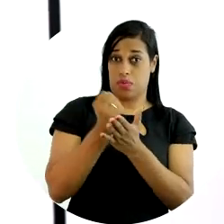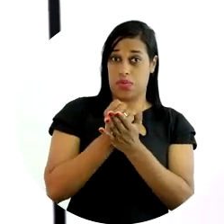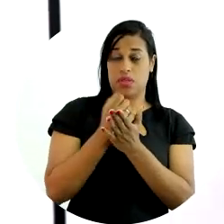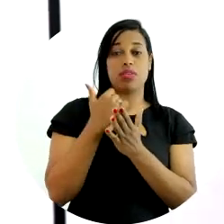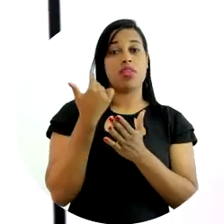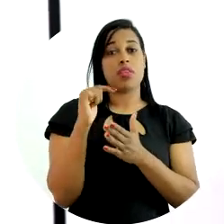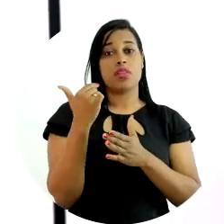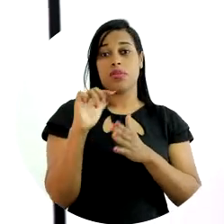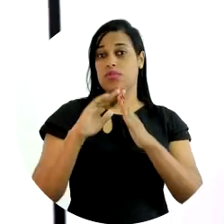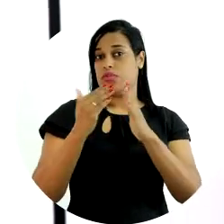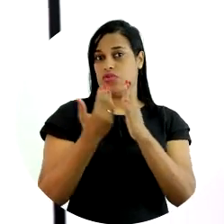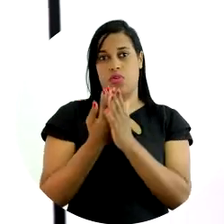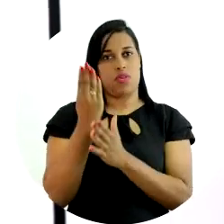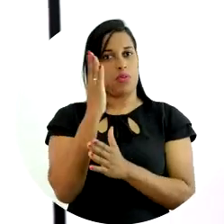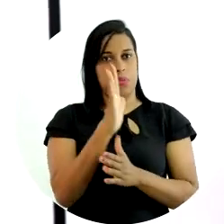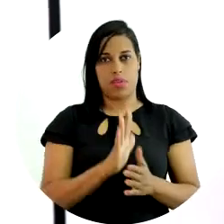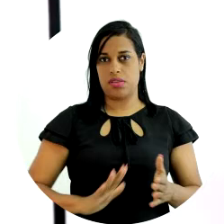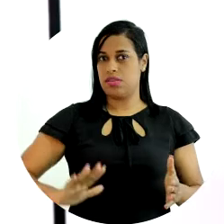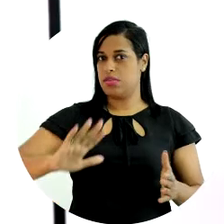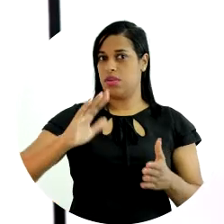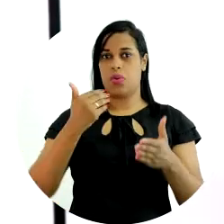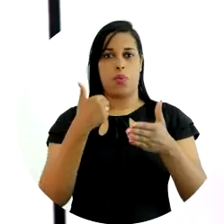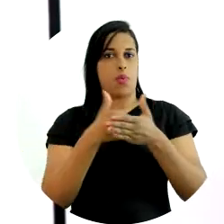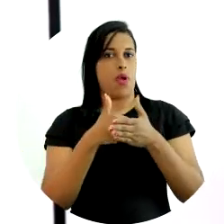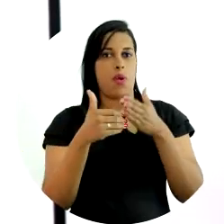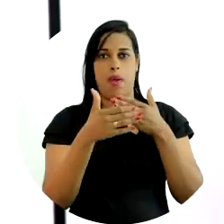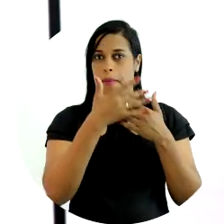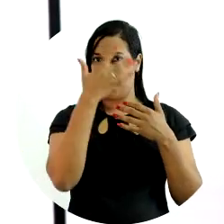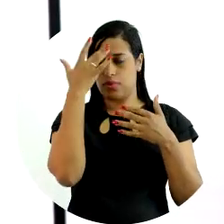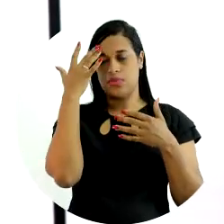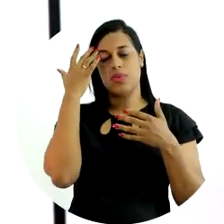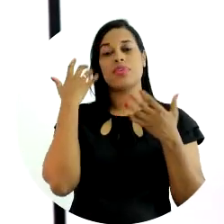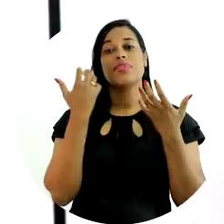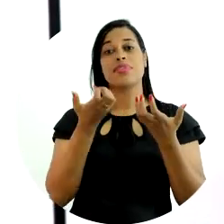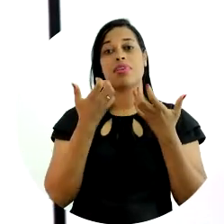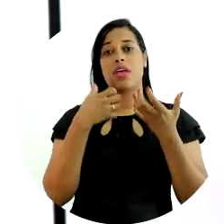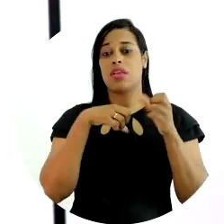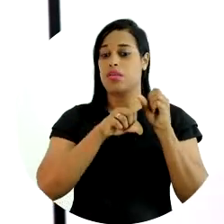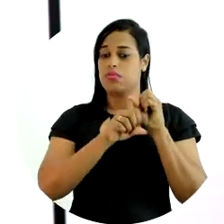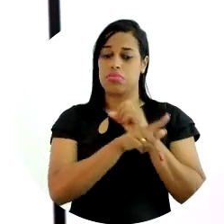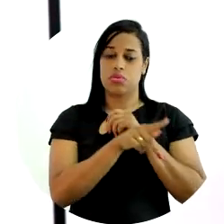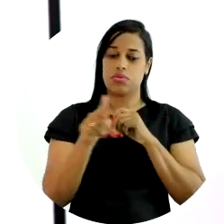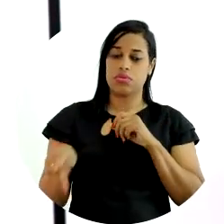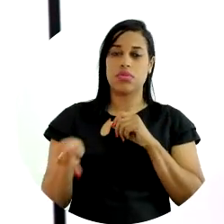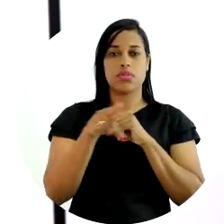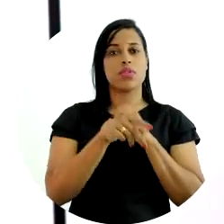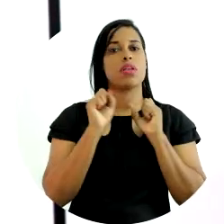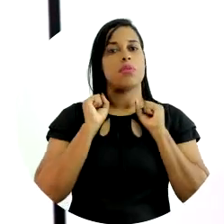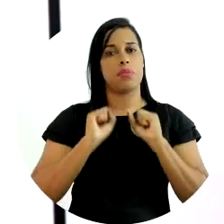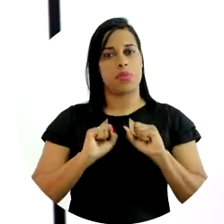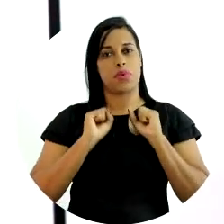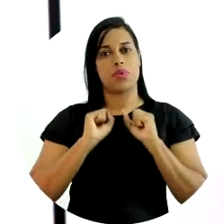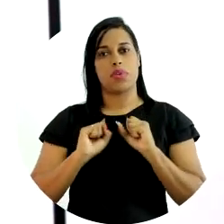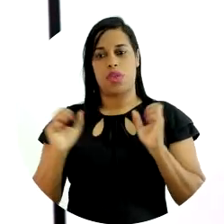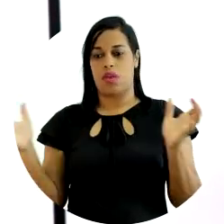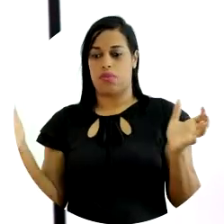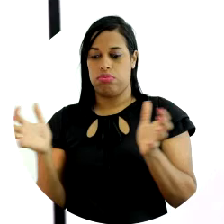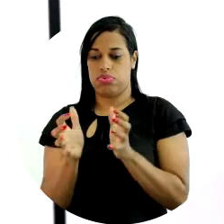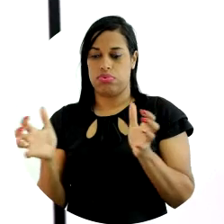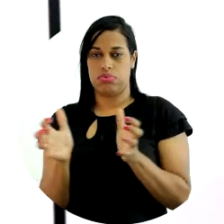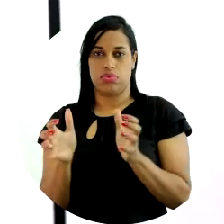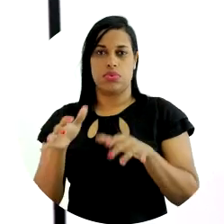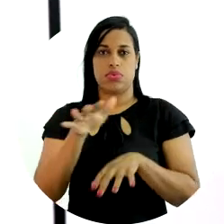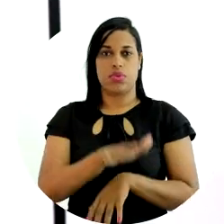que a partir de então não existiam mais escolas no Brasil, e qualquer pessoa que se sentisse habilitada a ser professor, ele